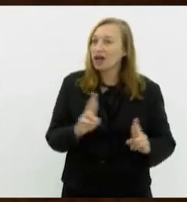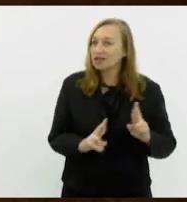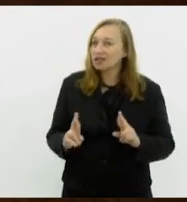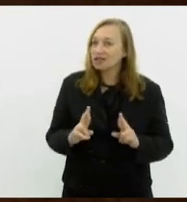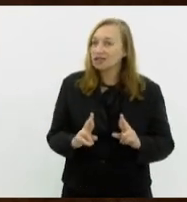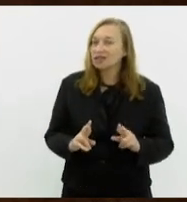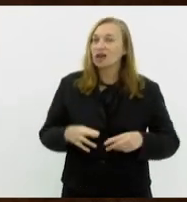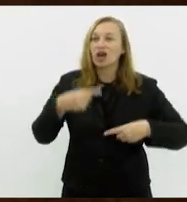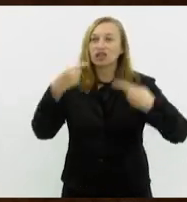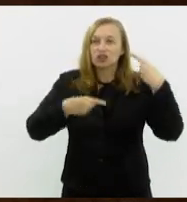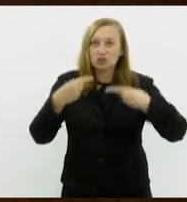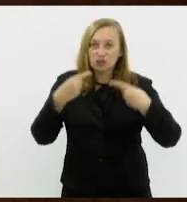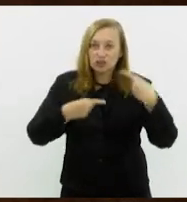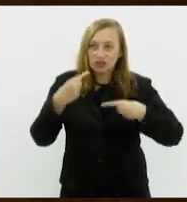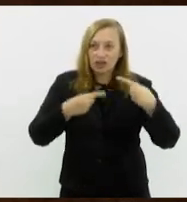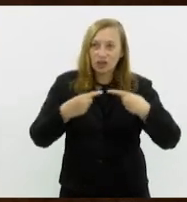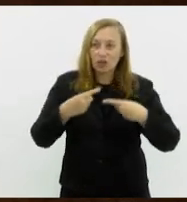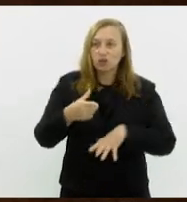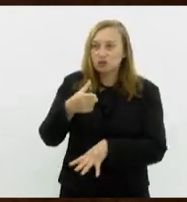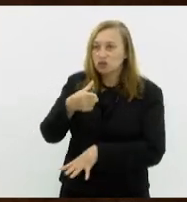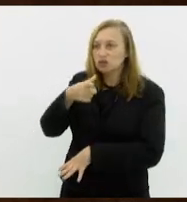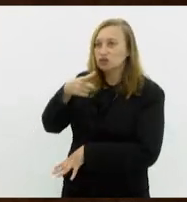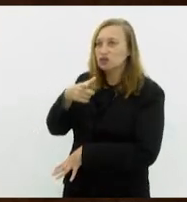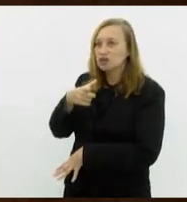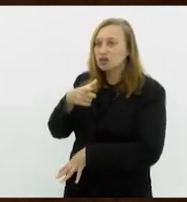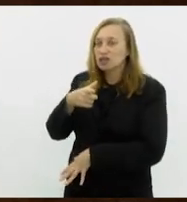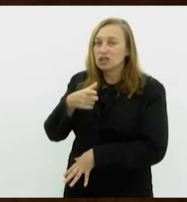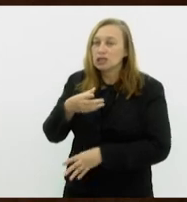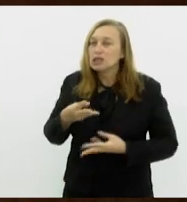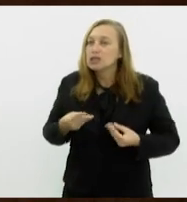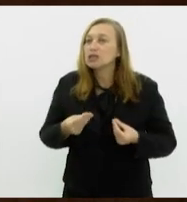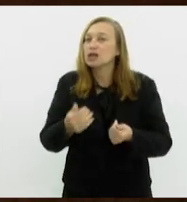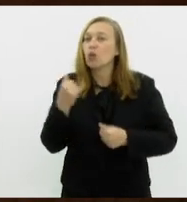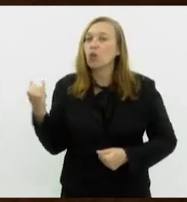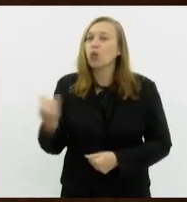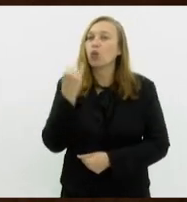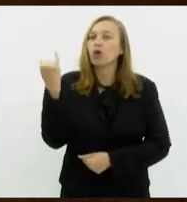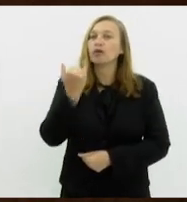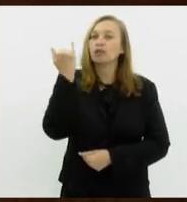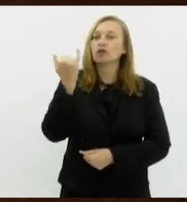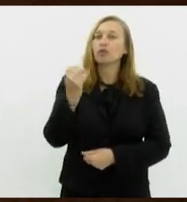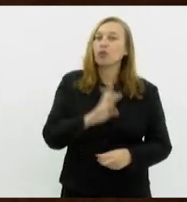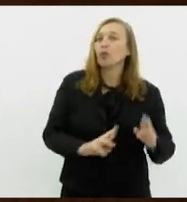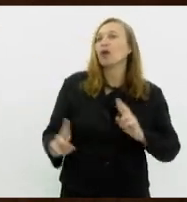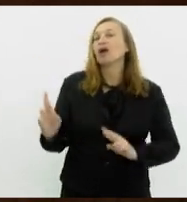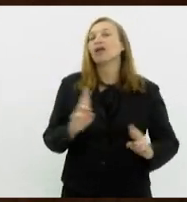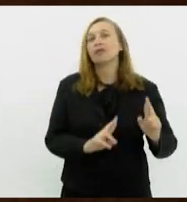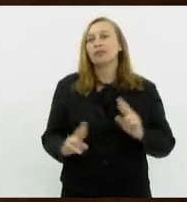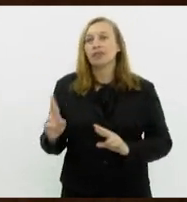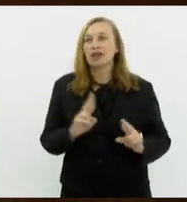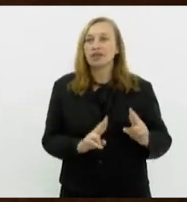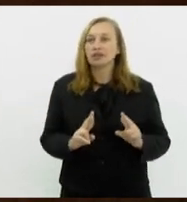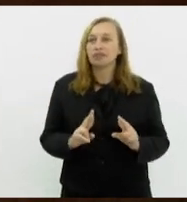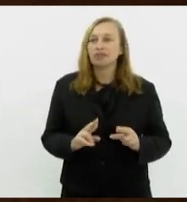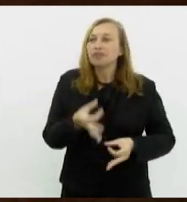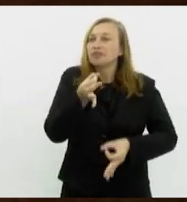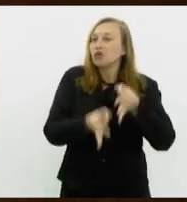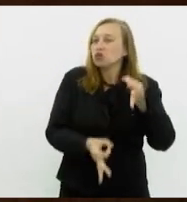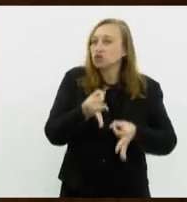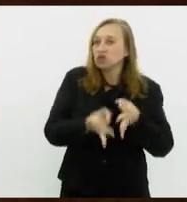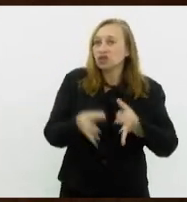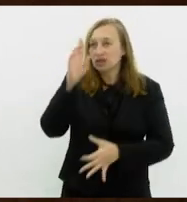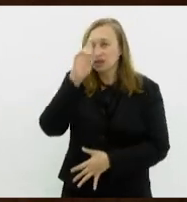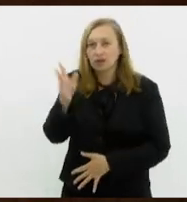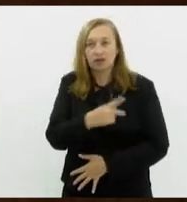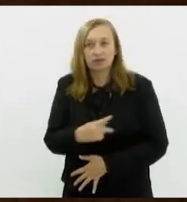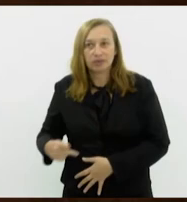ao debate que trazemos aqui, tão essencial e importante com relação a uma justiça, senhora